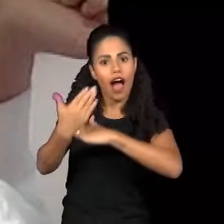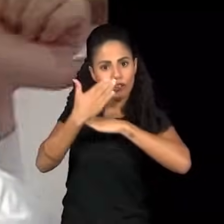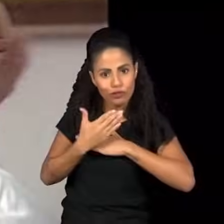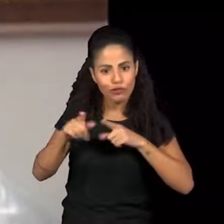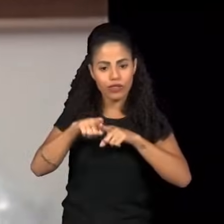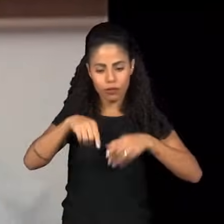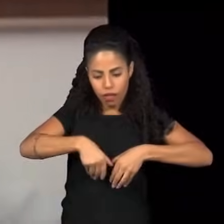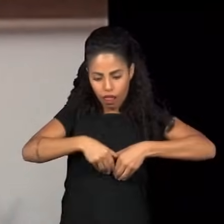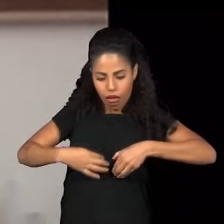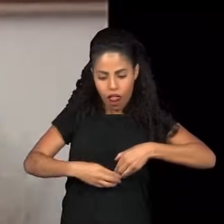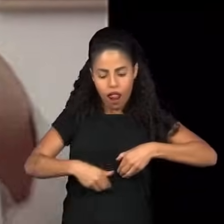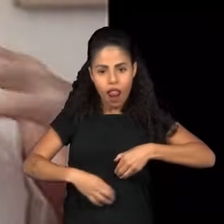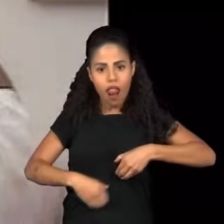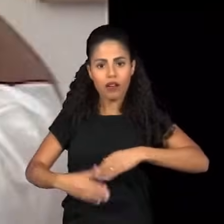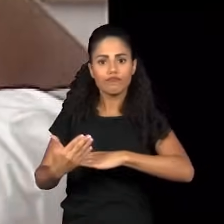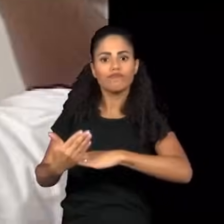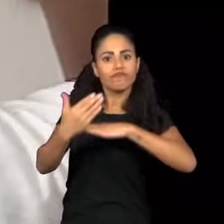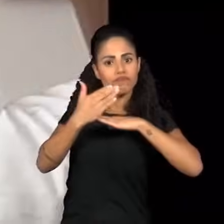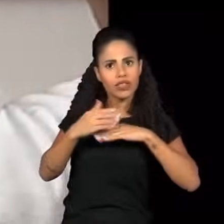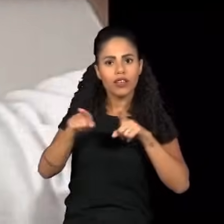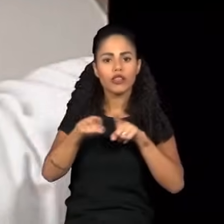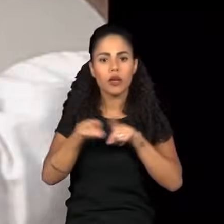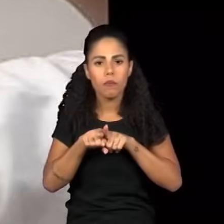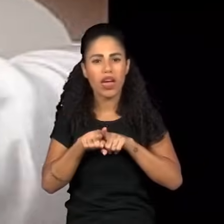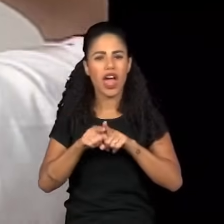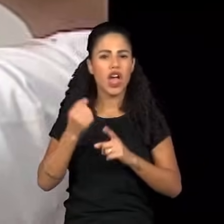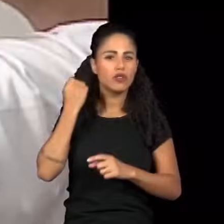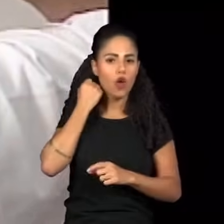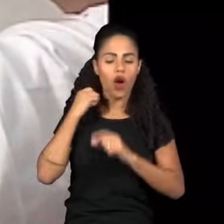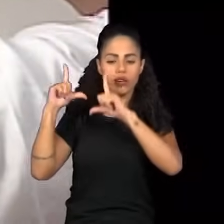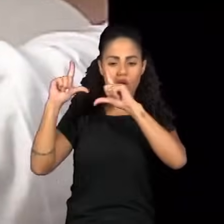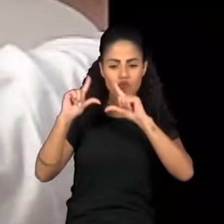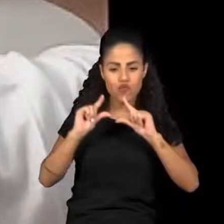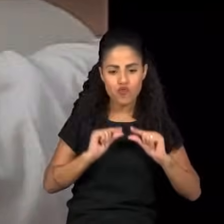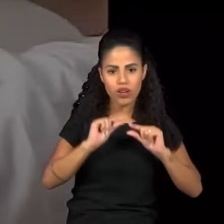é também aplicada para aliviar dores, tensões e traumas.